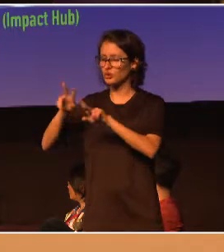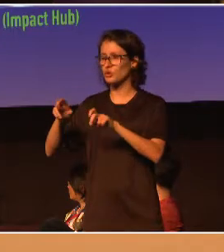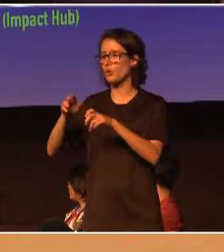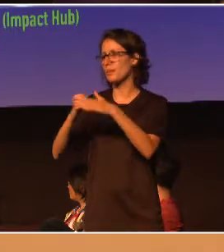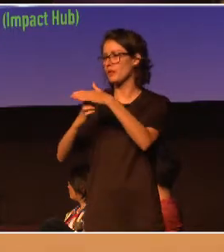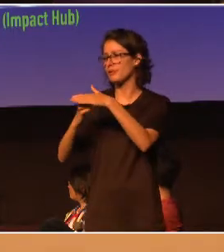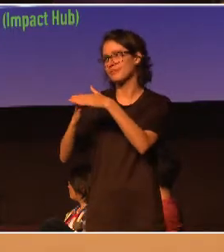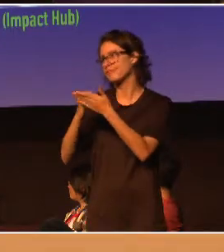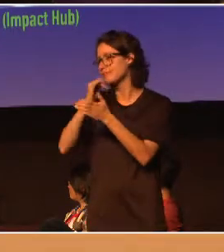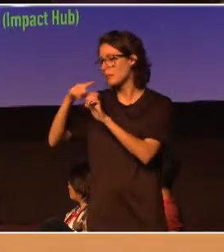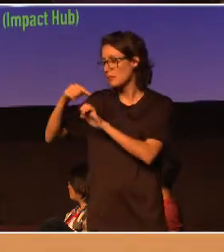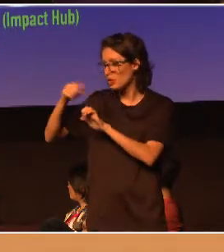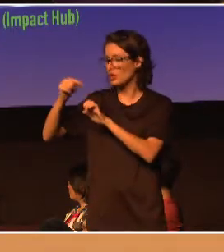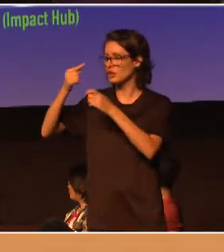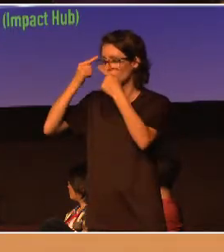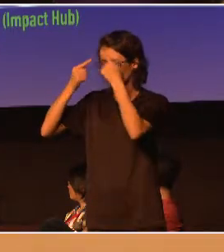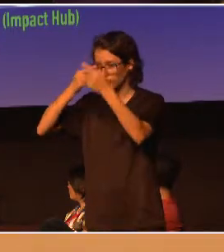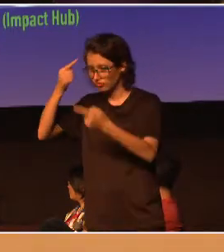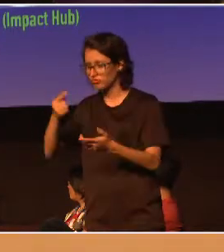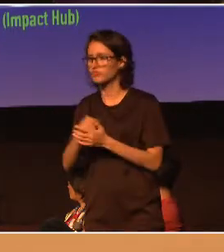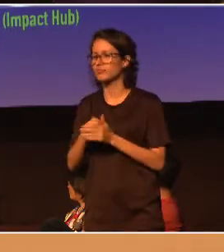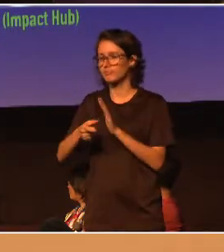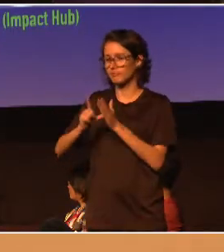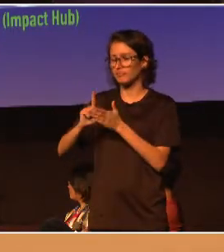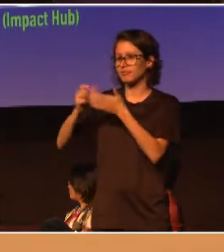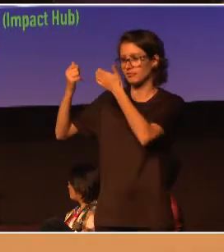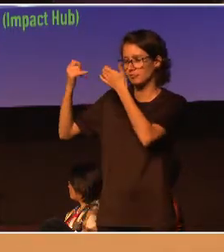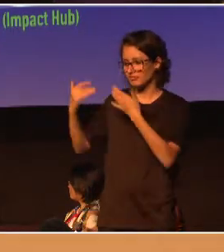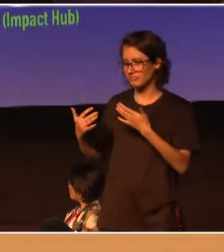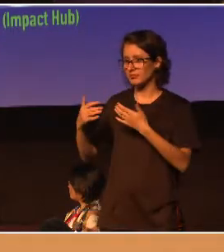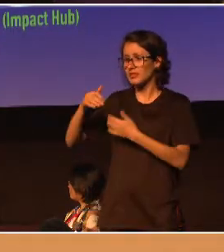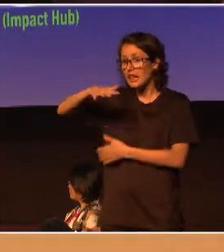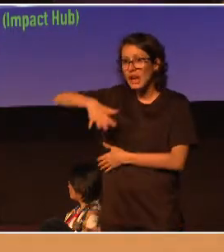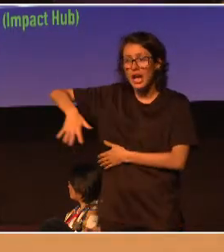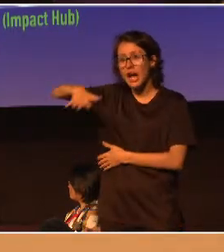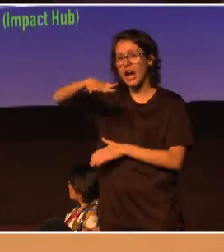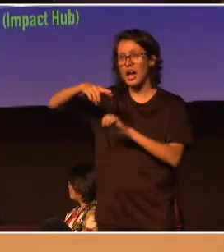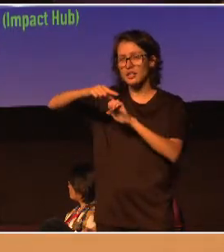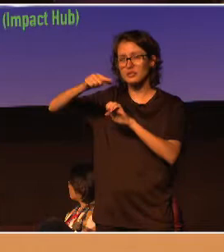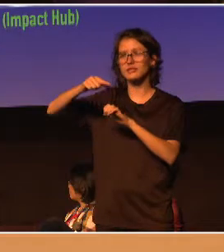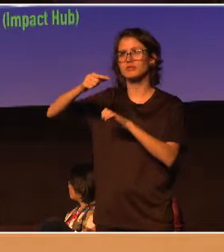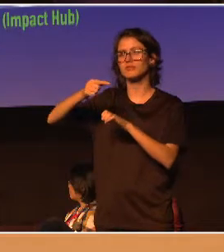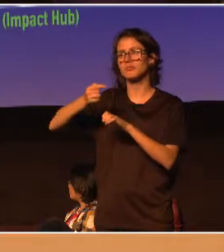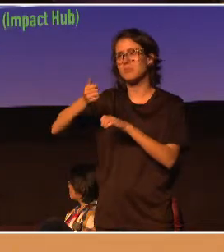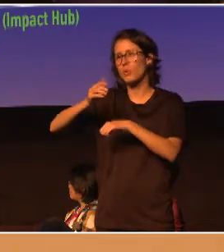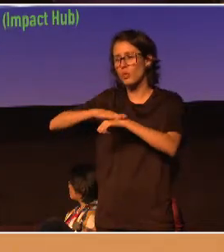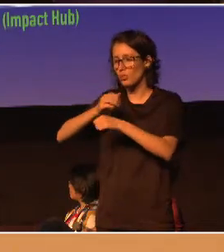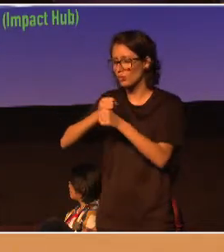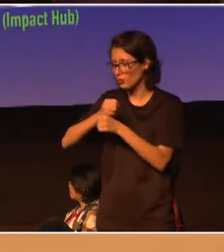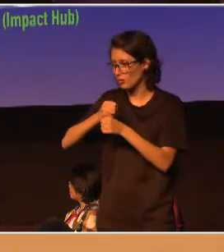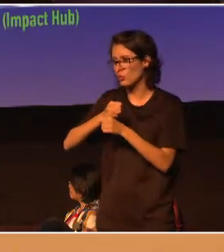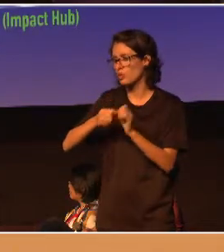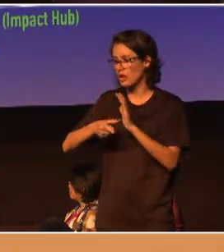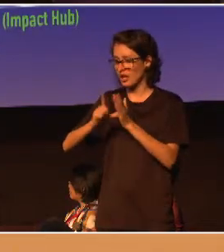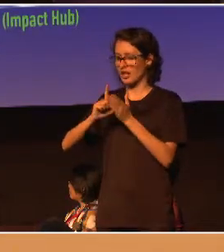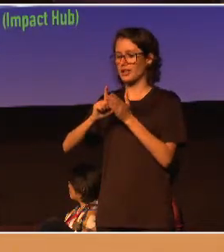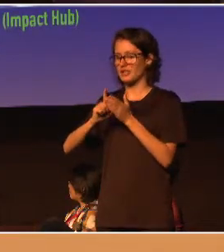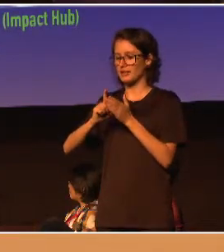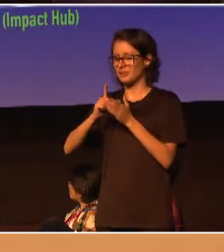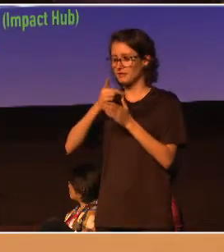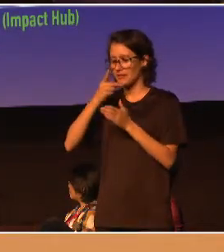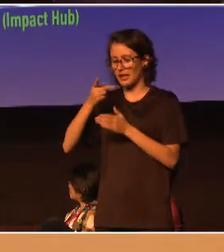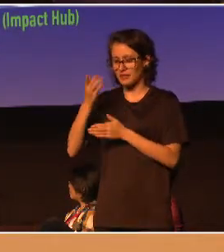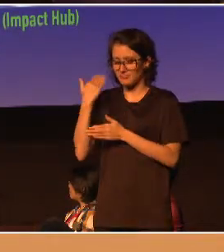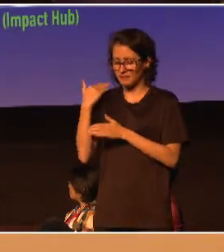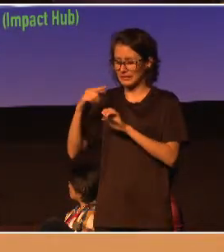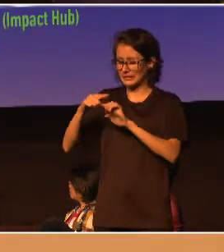falei um pouco mais cedo, o cenário empreendedor nos últimos anos, a gente até falou assim, no início empreender era uma coisa